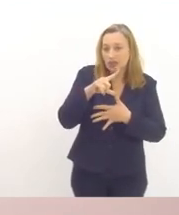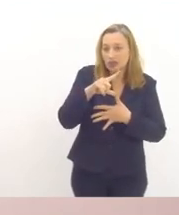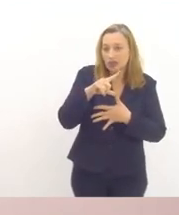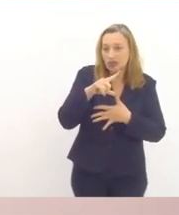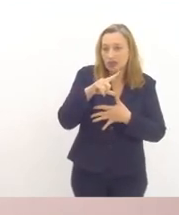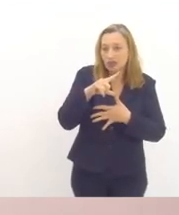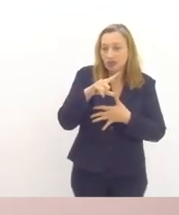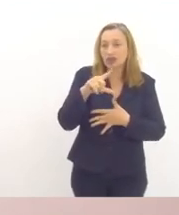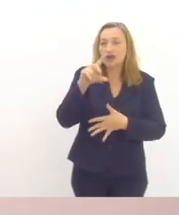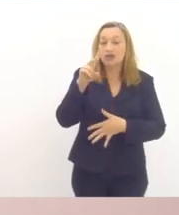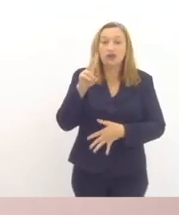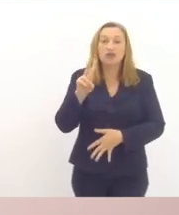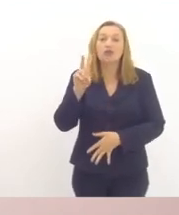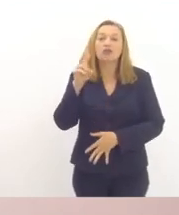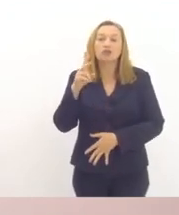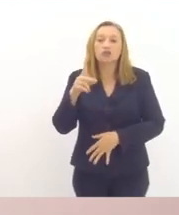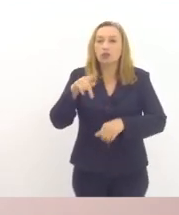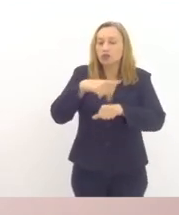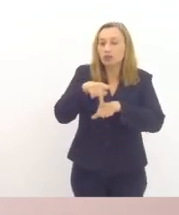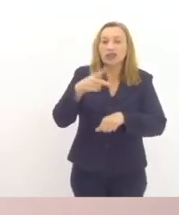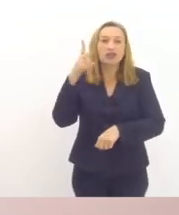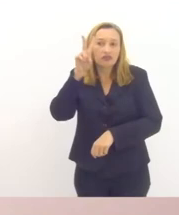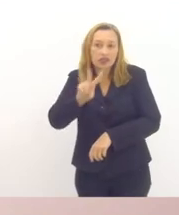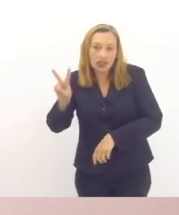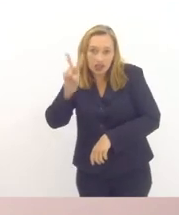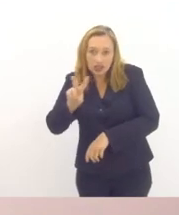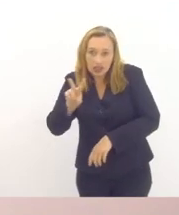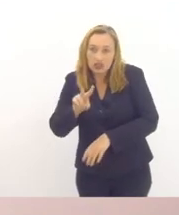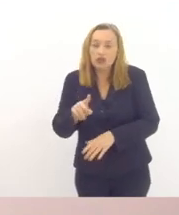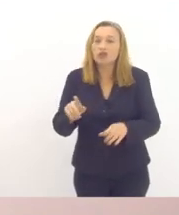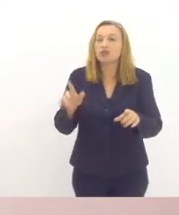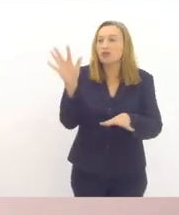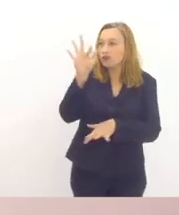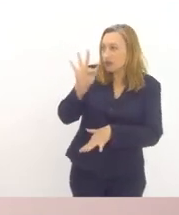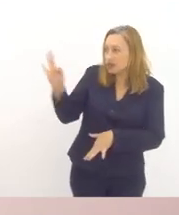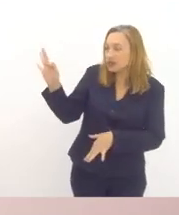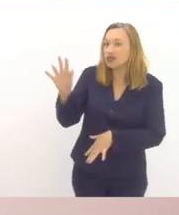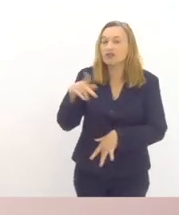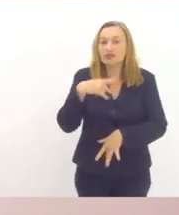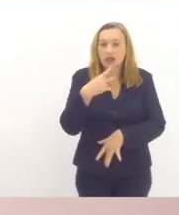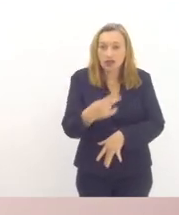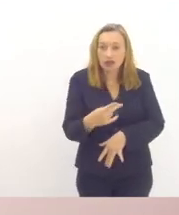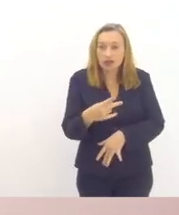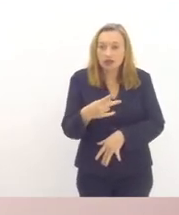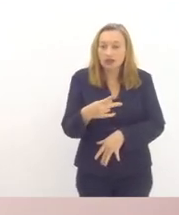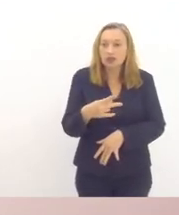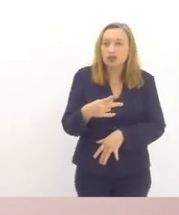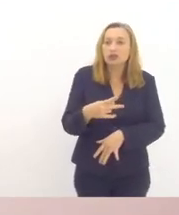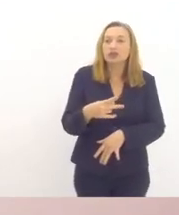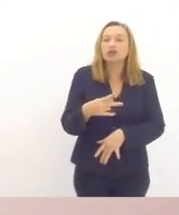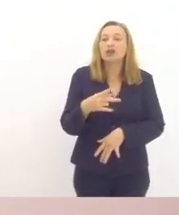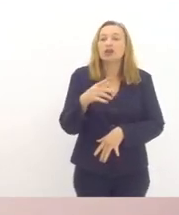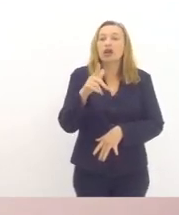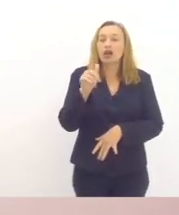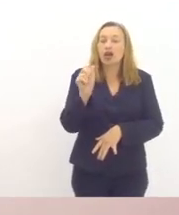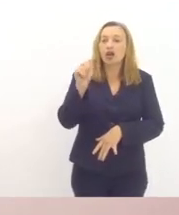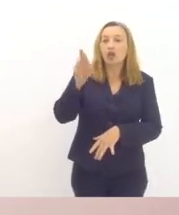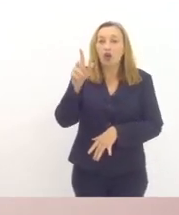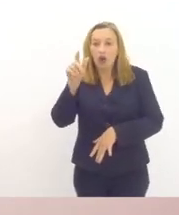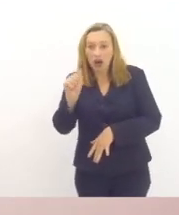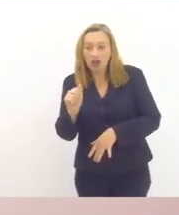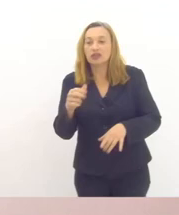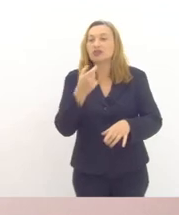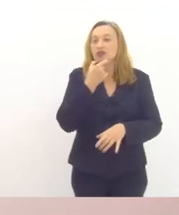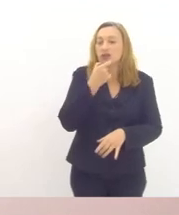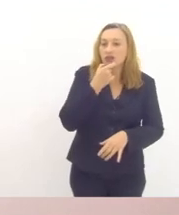refugiados venezuelanos, que são um grupo significativo, elas são o francês falado pelos refugiados congoleses, elas são o inglês